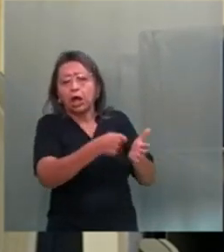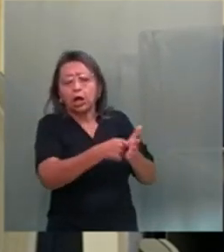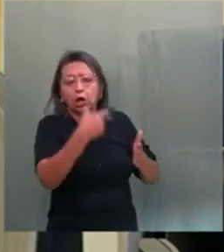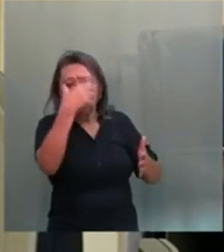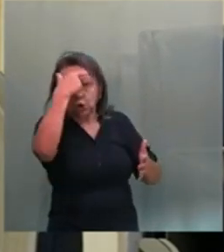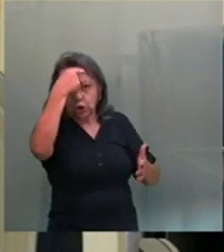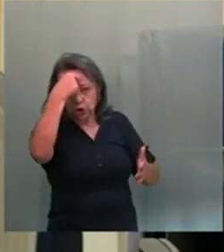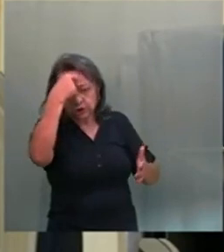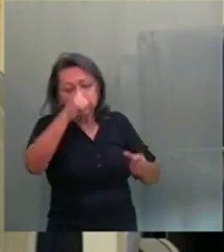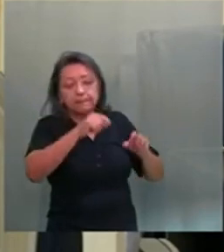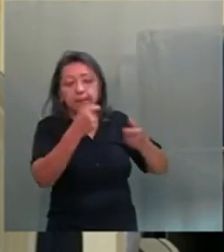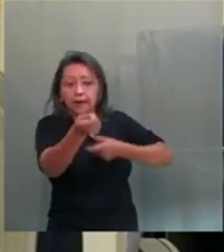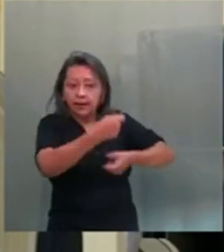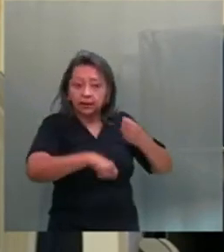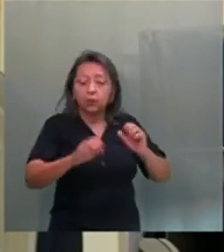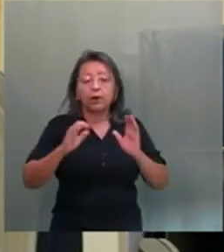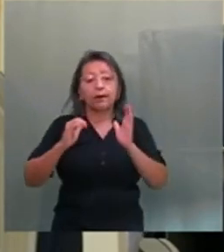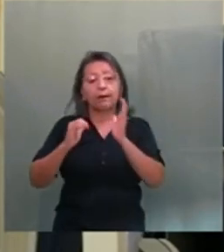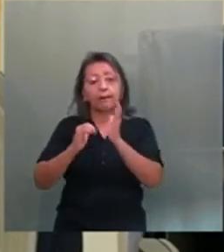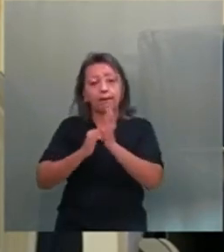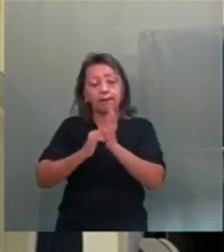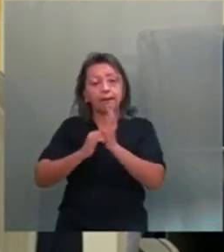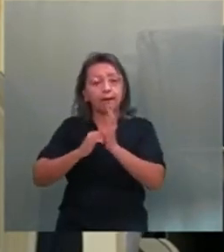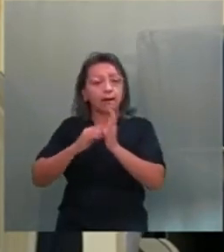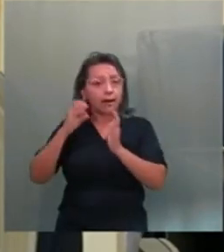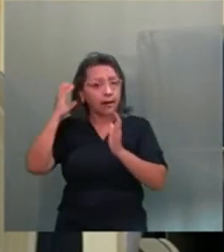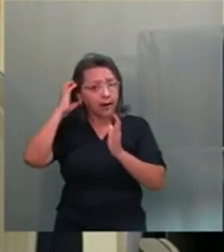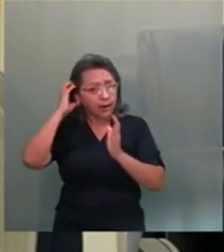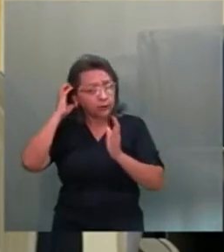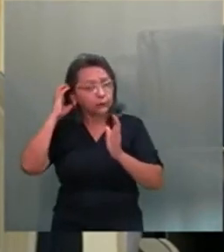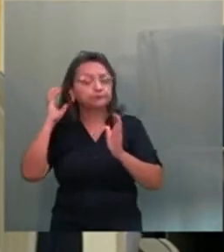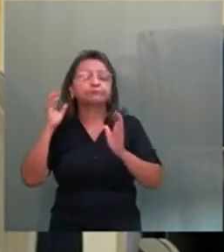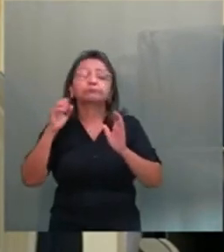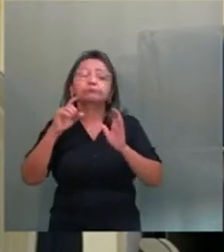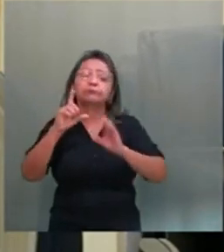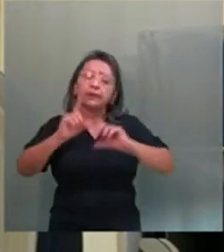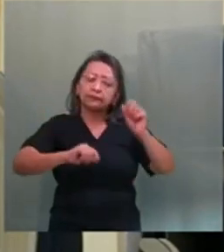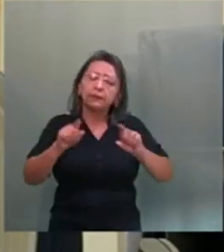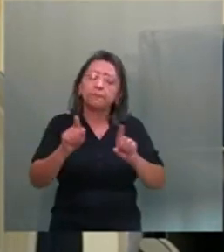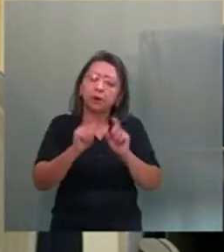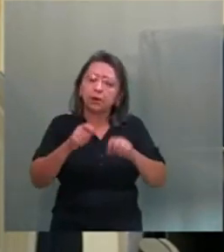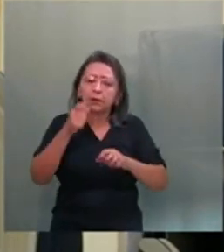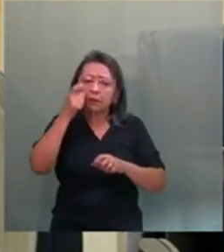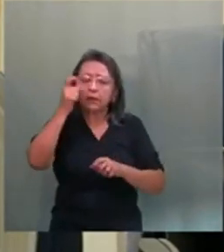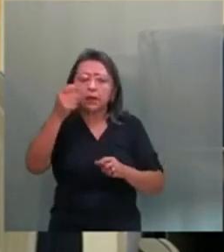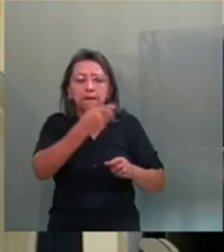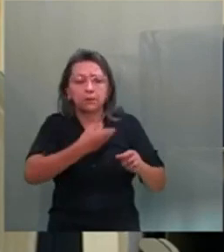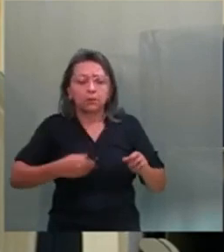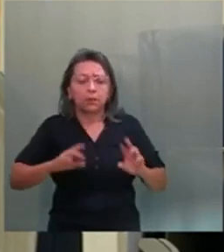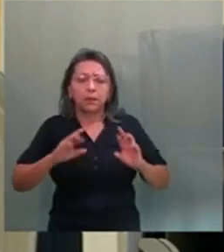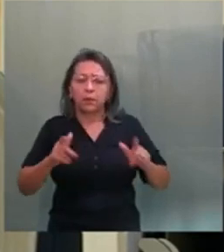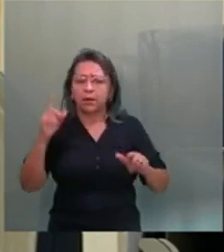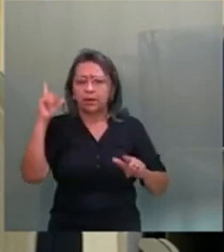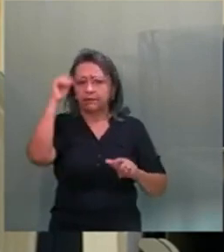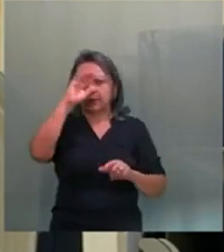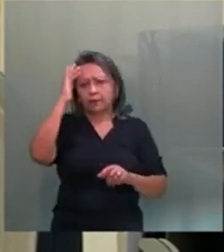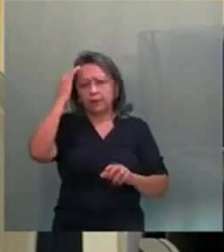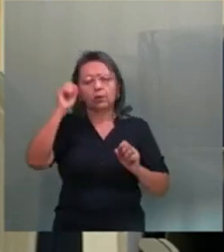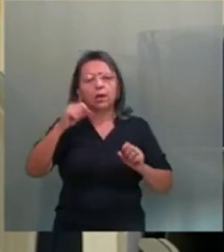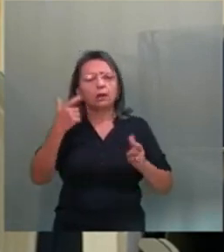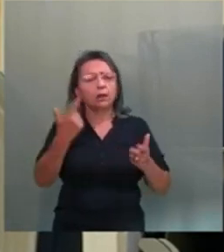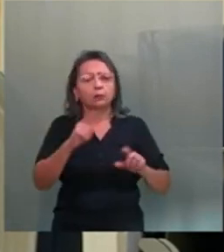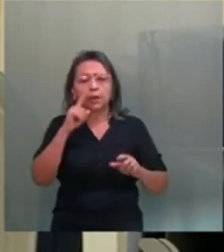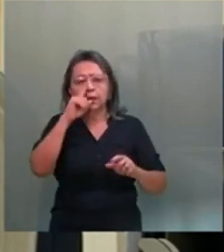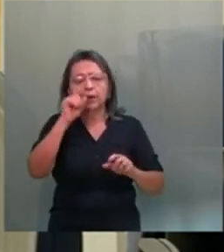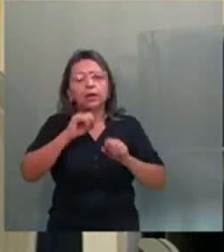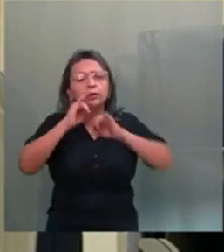a agência e a rádio podem se dedicar integralmente ao interesse público. Não é difícil entender que não há risco de